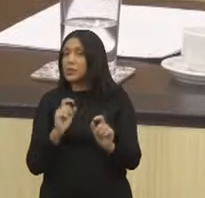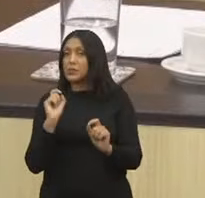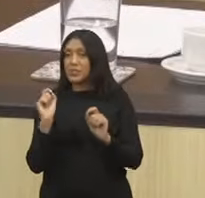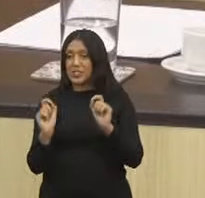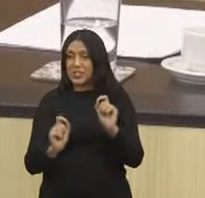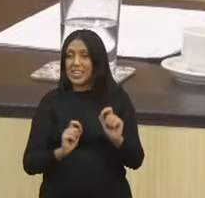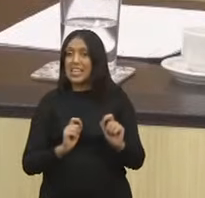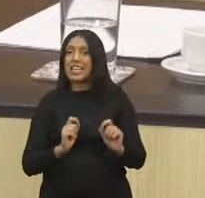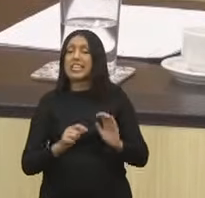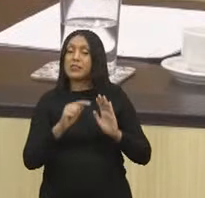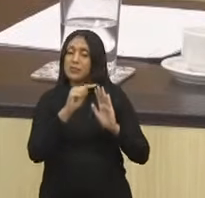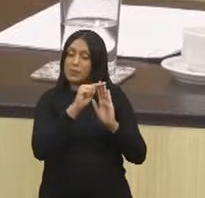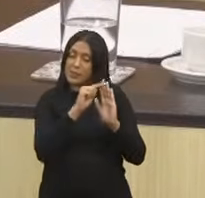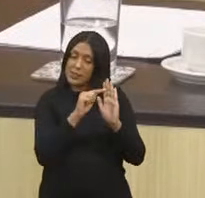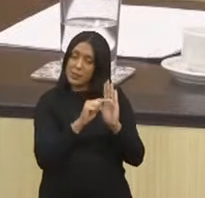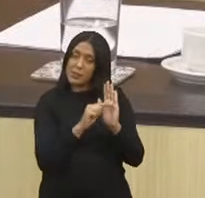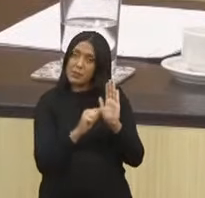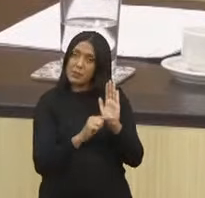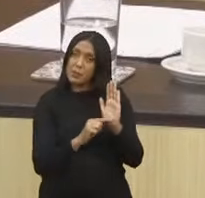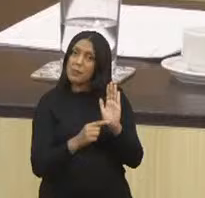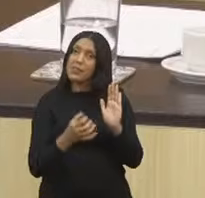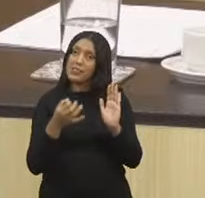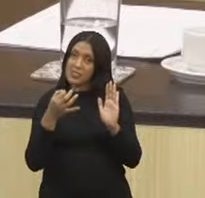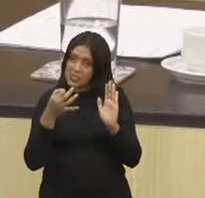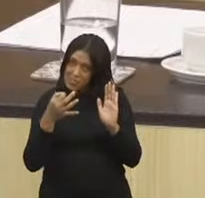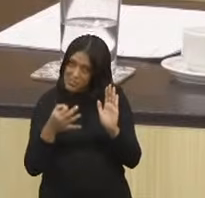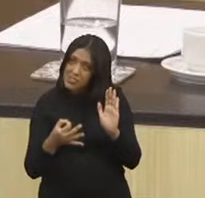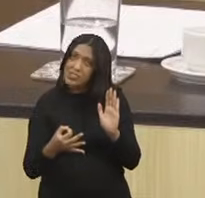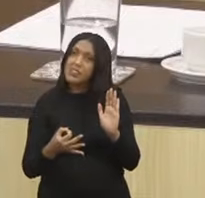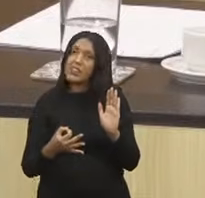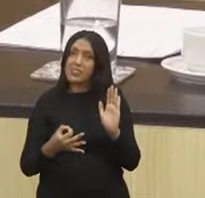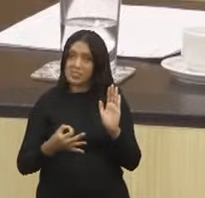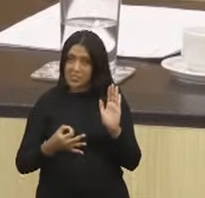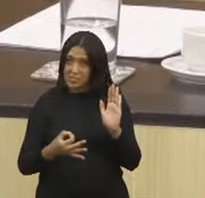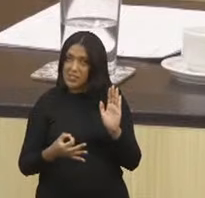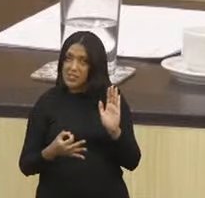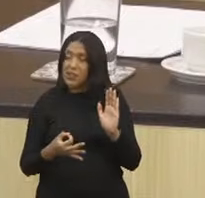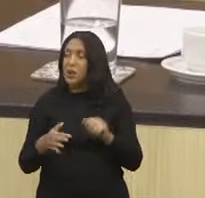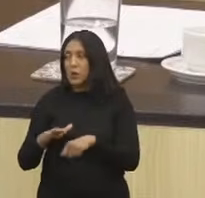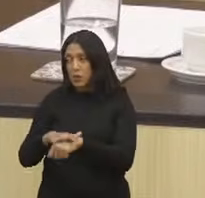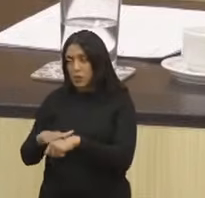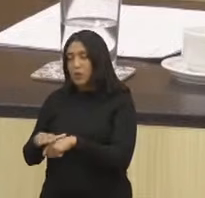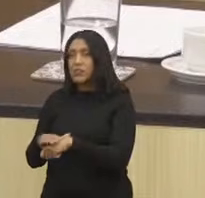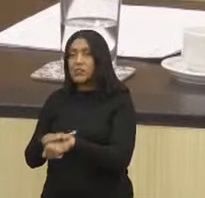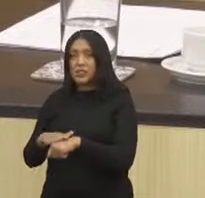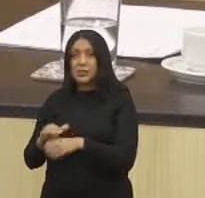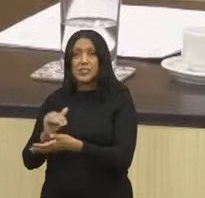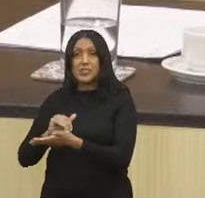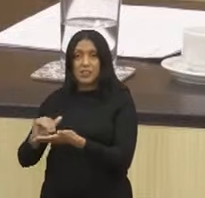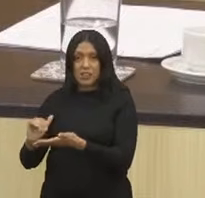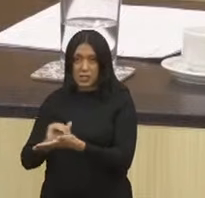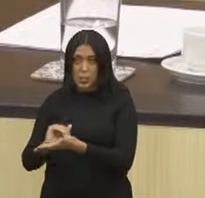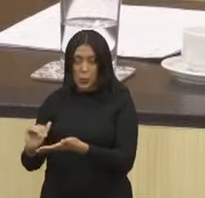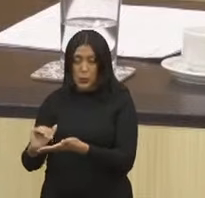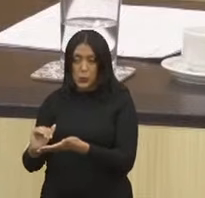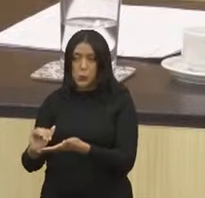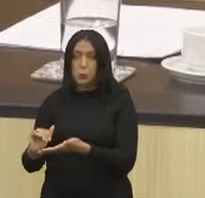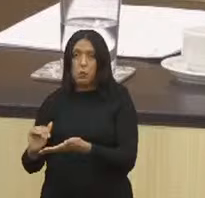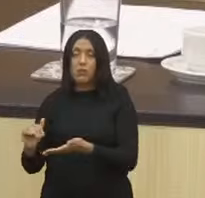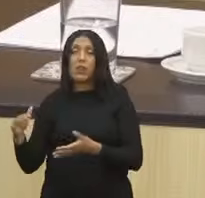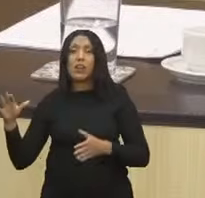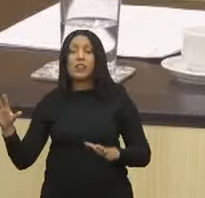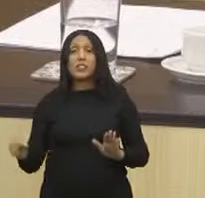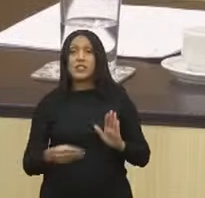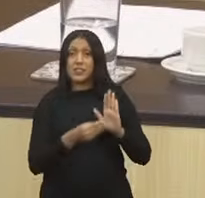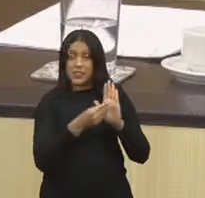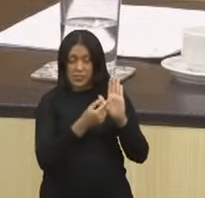que dentro das fichas existem meio que subfichas, onde estão presentes os serviços que estavam previstos, né?